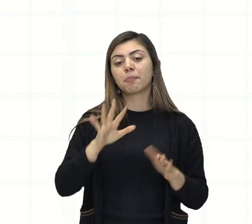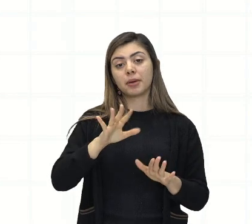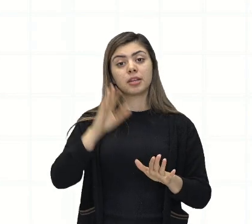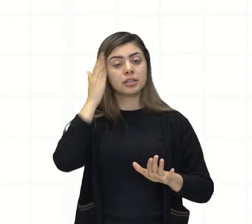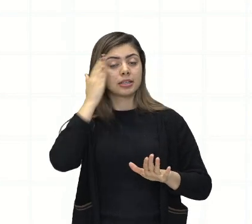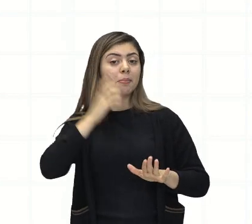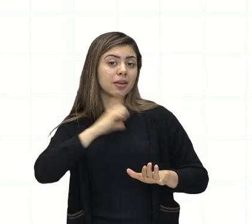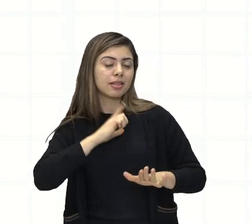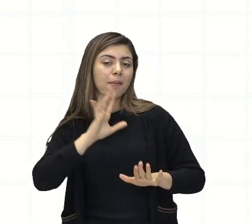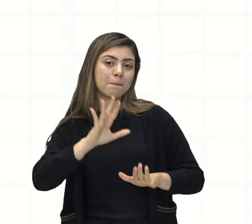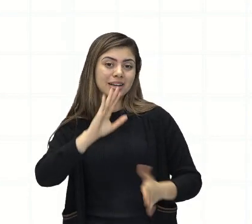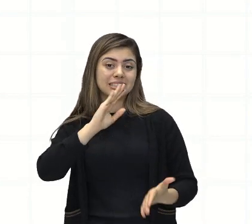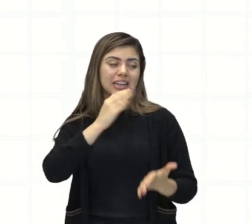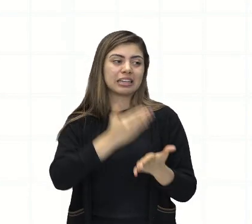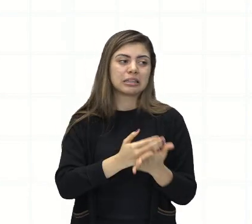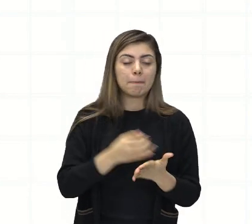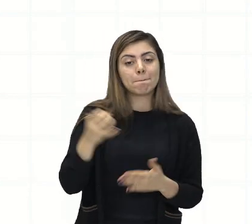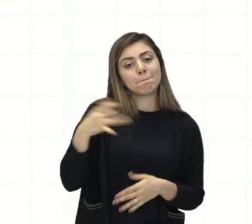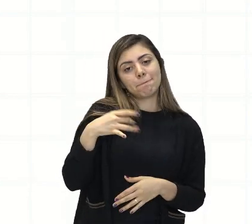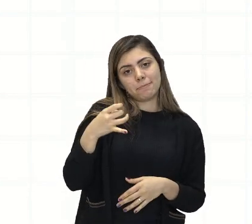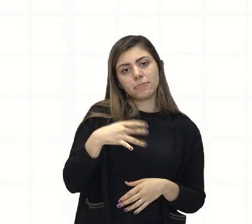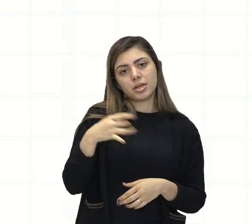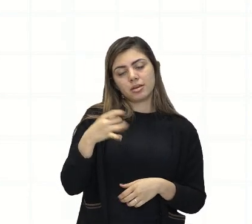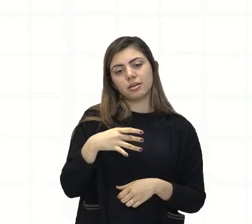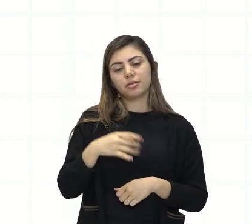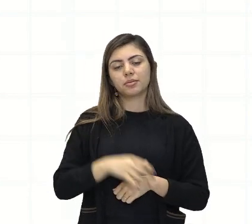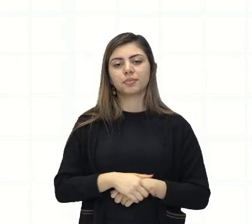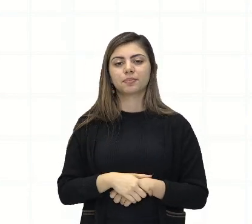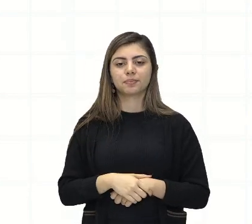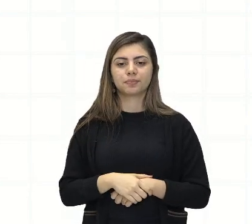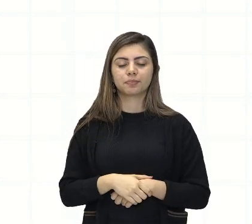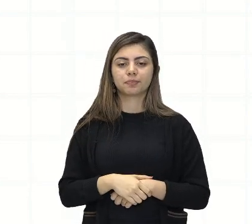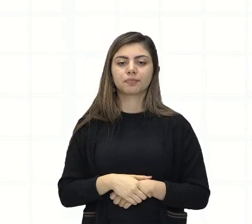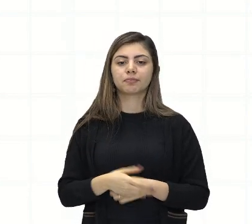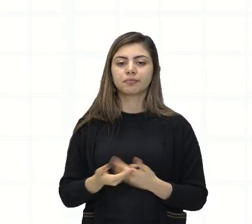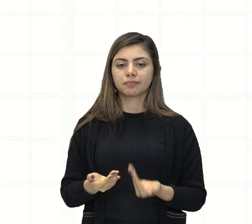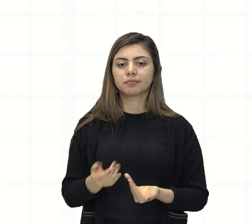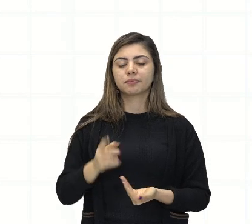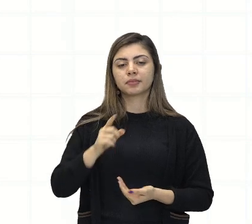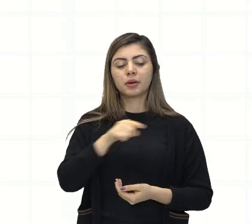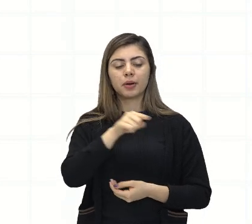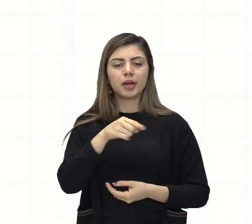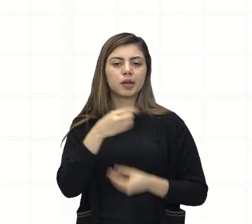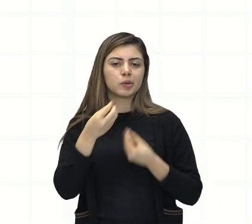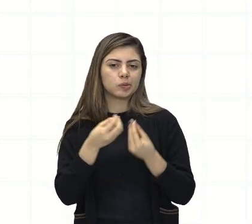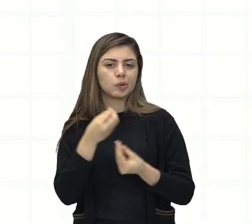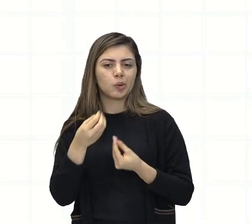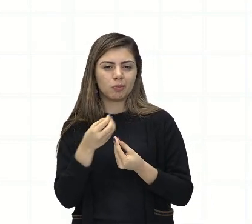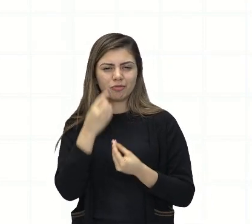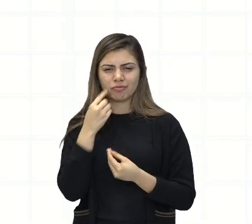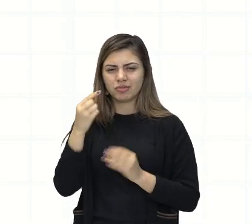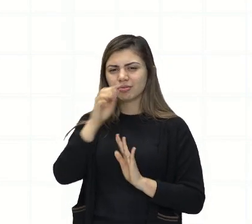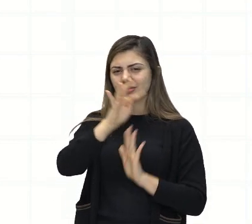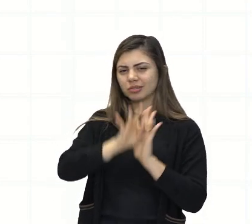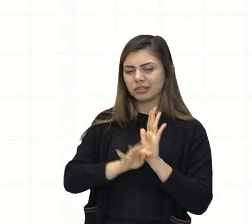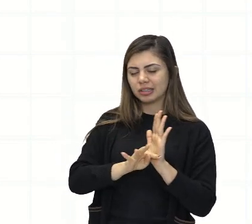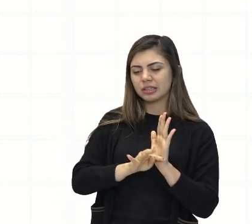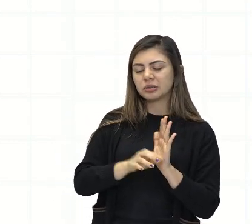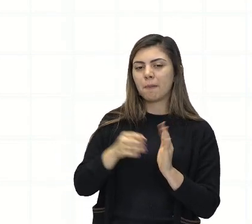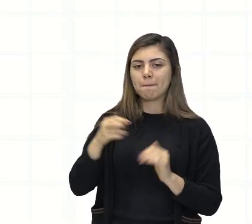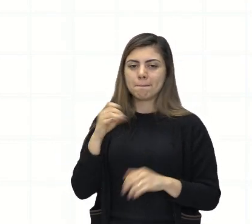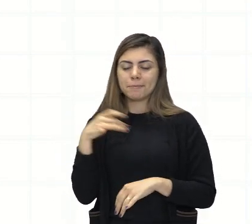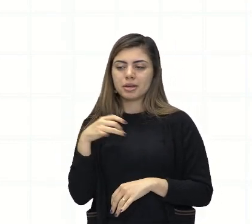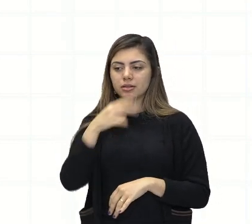que existe, mas não querem acreditar porque sabem que isso pode ser complicado. Ainda mais chamarem padres, chamarem os bispos, como diz aí o texto, ou as pessoas começarem